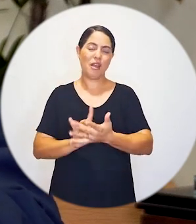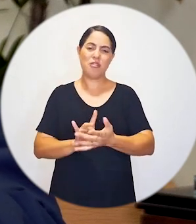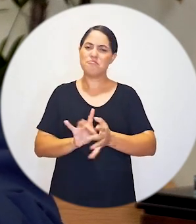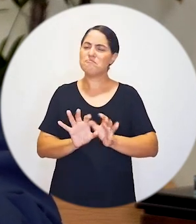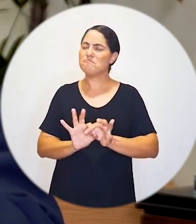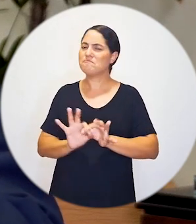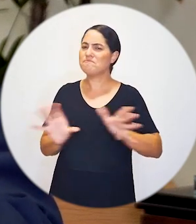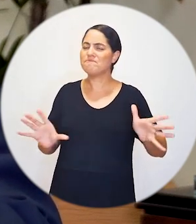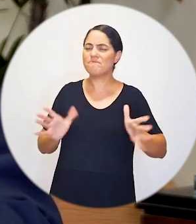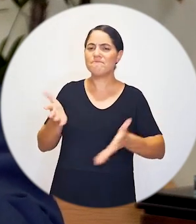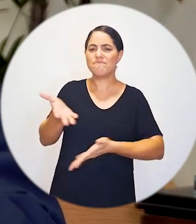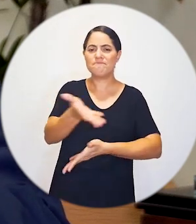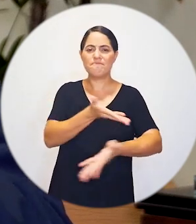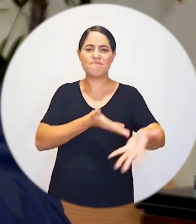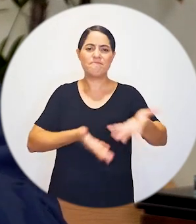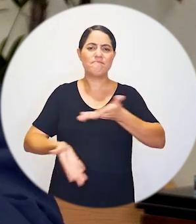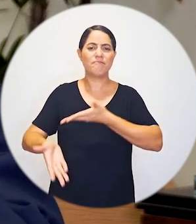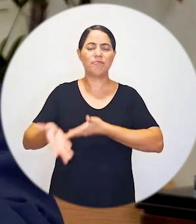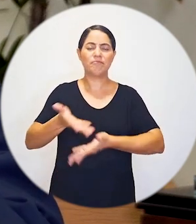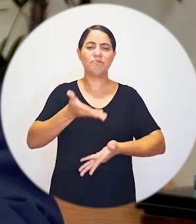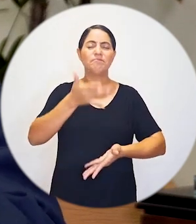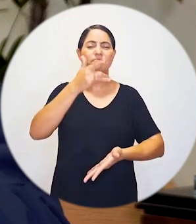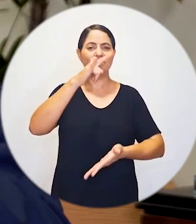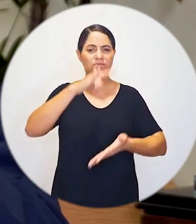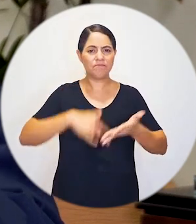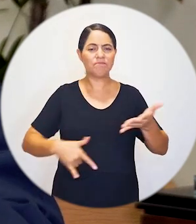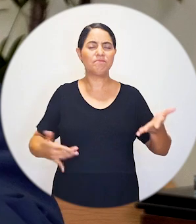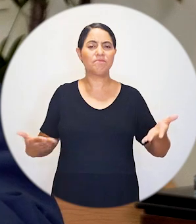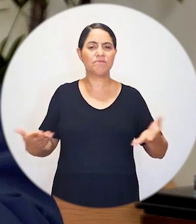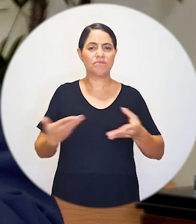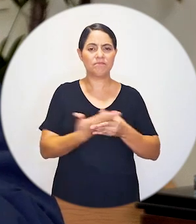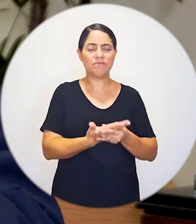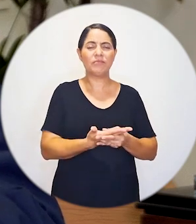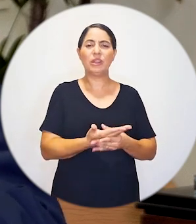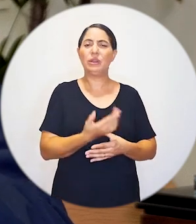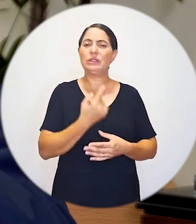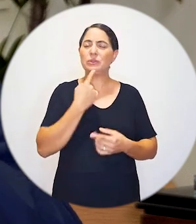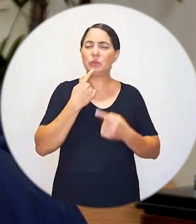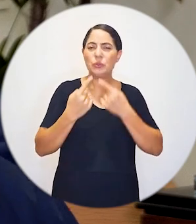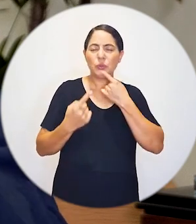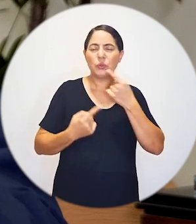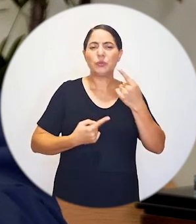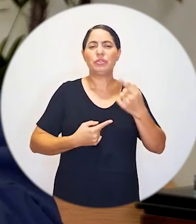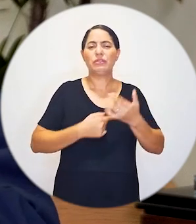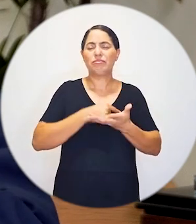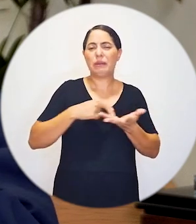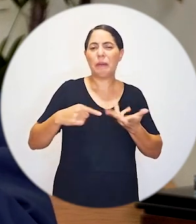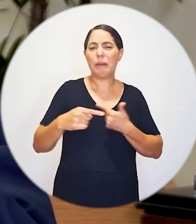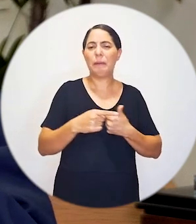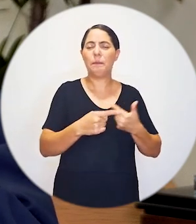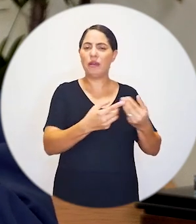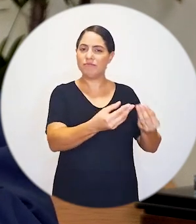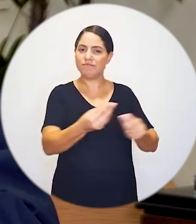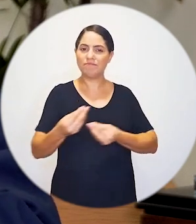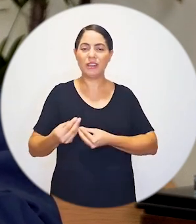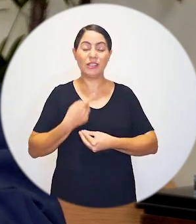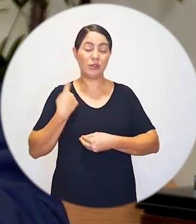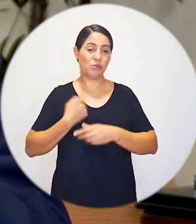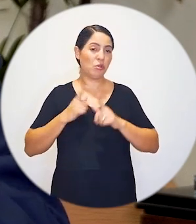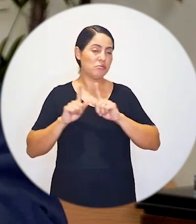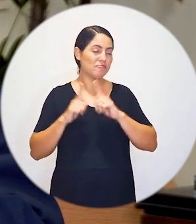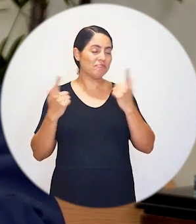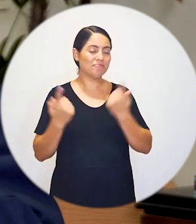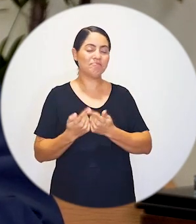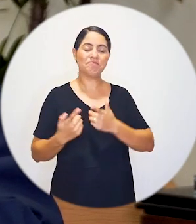sintam absolutamente à vontade para estar despachando seus processos, trazendo suas questões. Então,